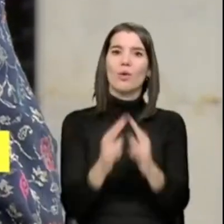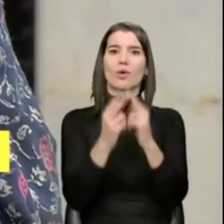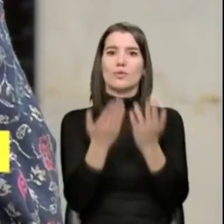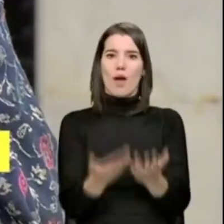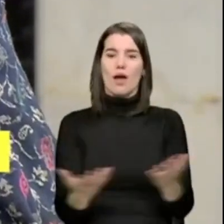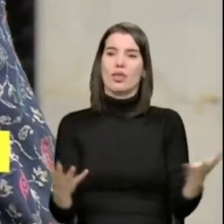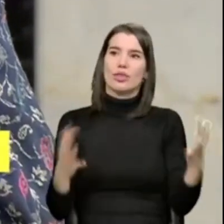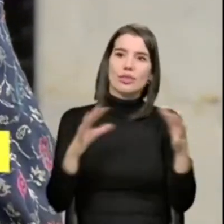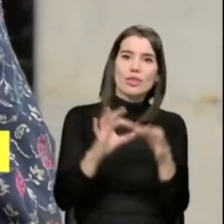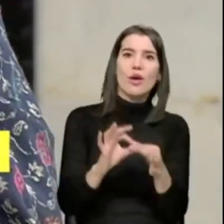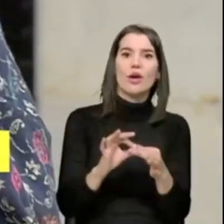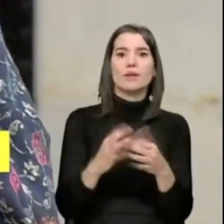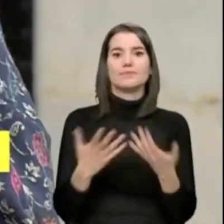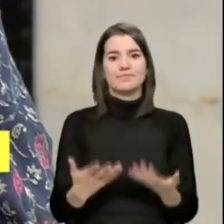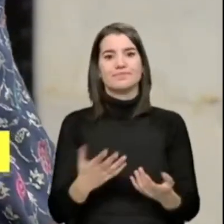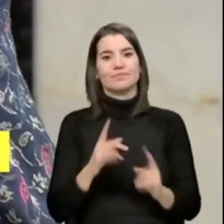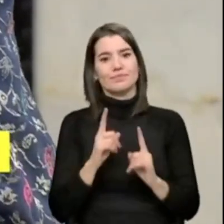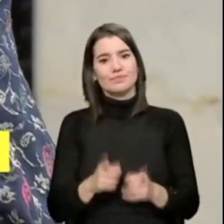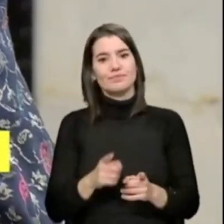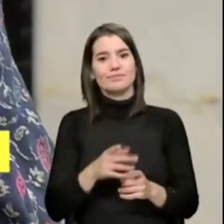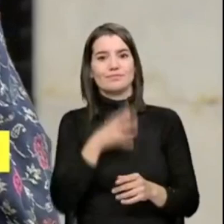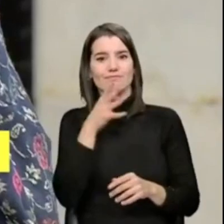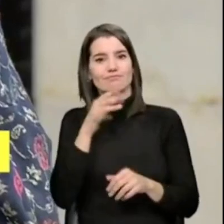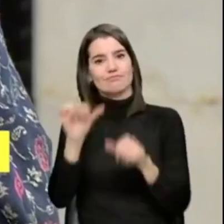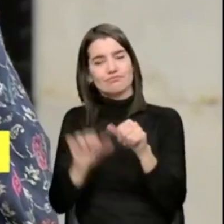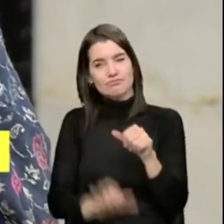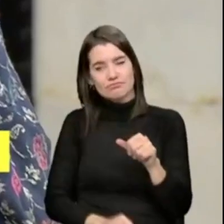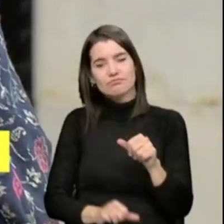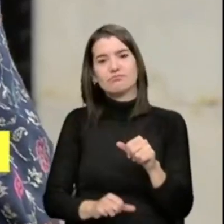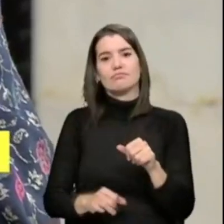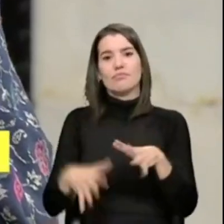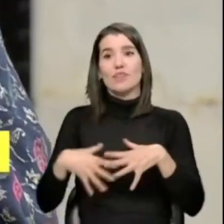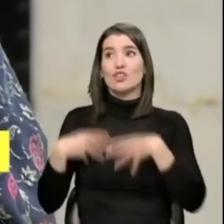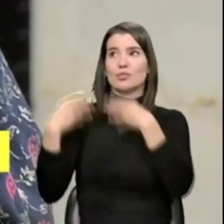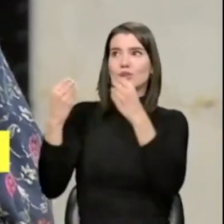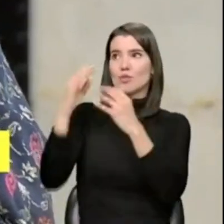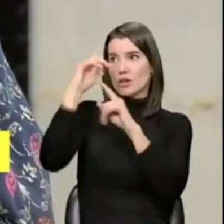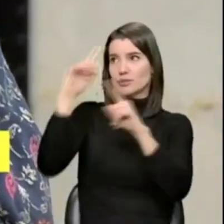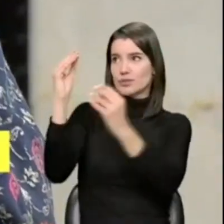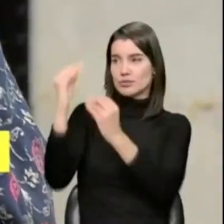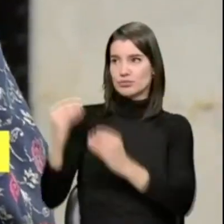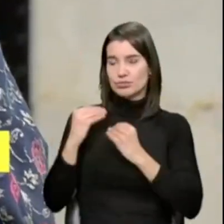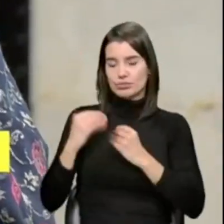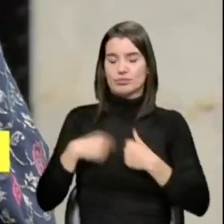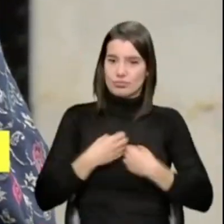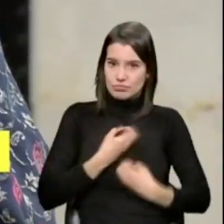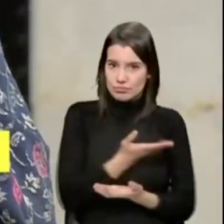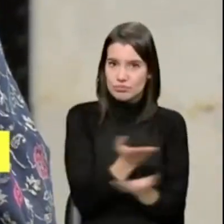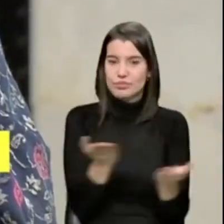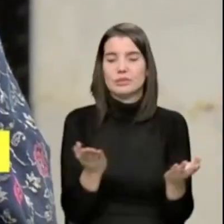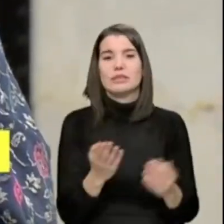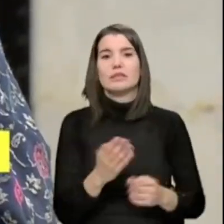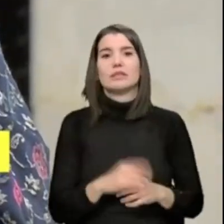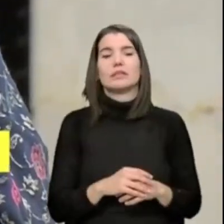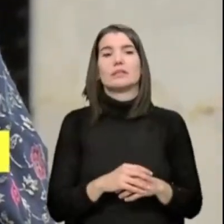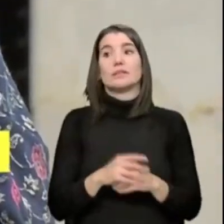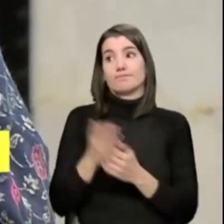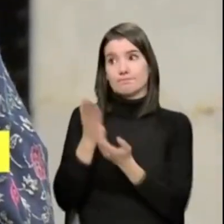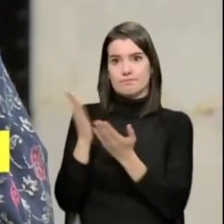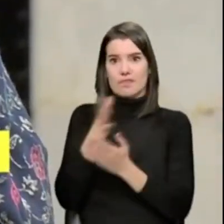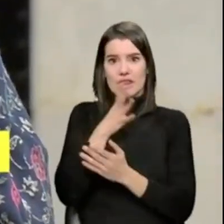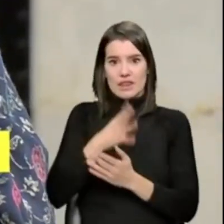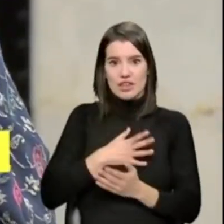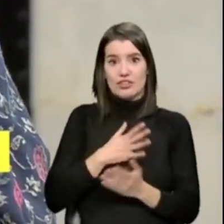Acreditamos, vou passar aqui as mensagens que os meus mestres espirituais nos passam e que nos dizem que, segundo os